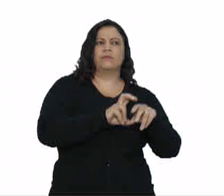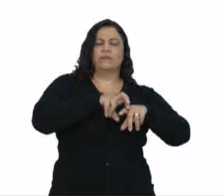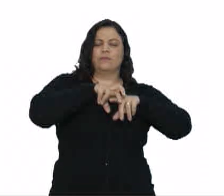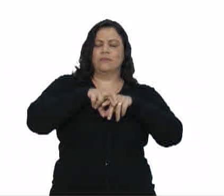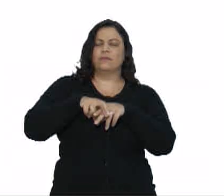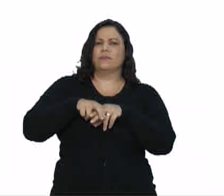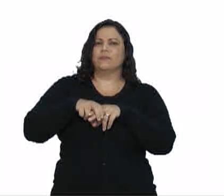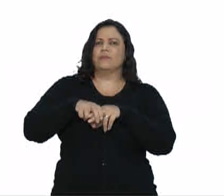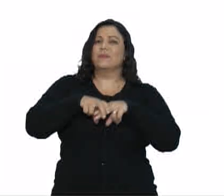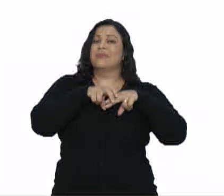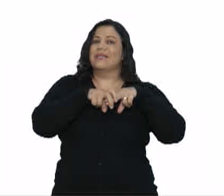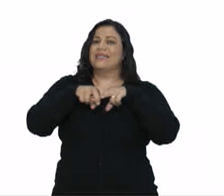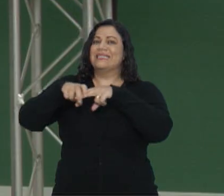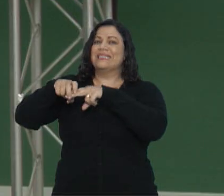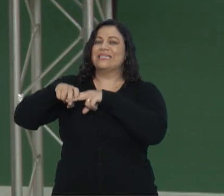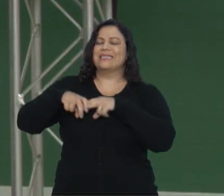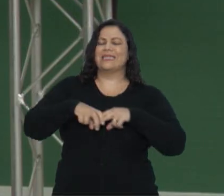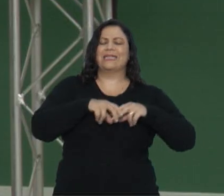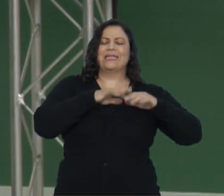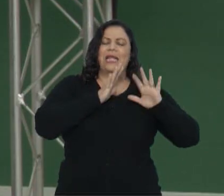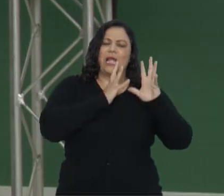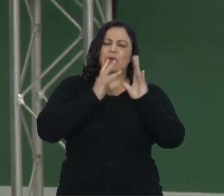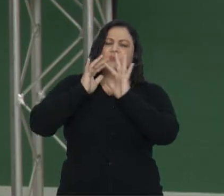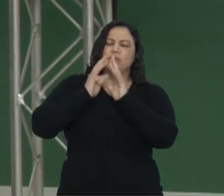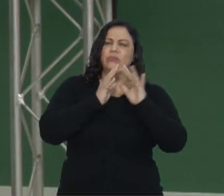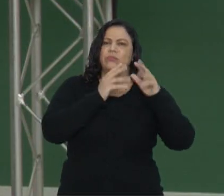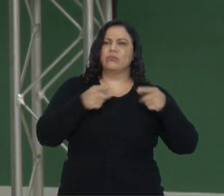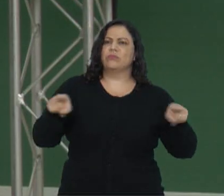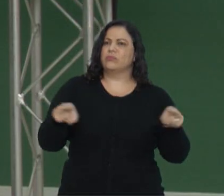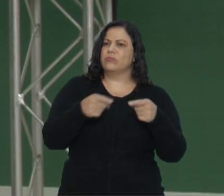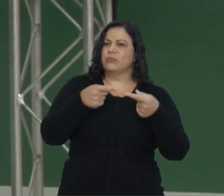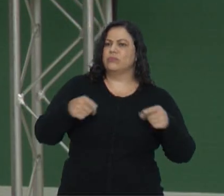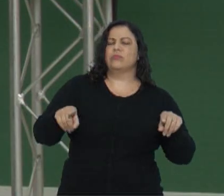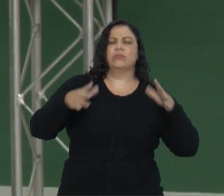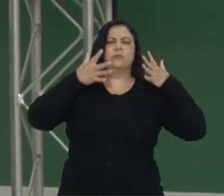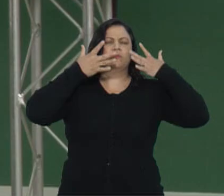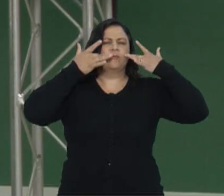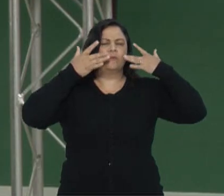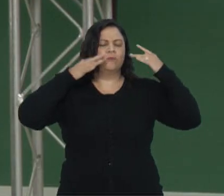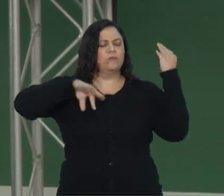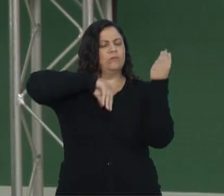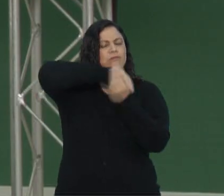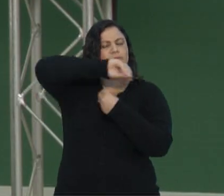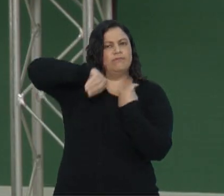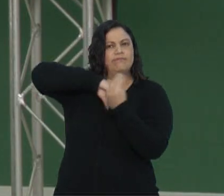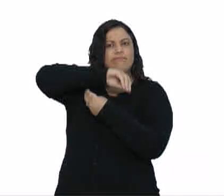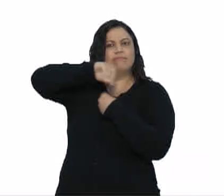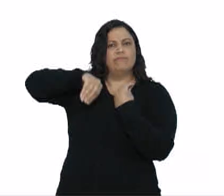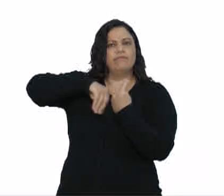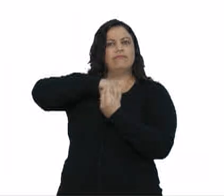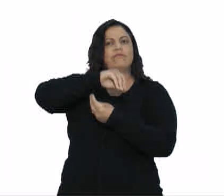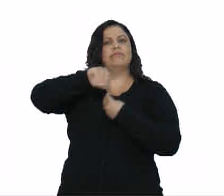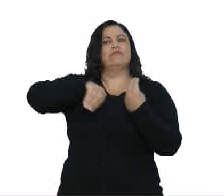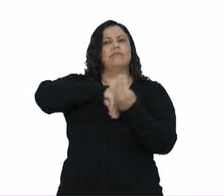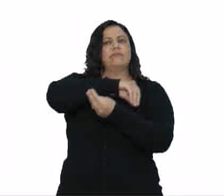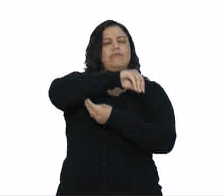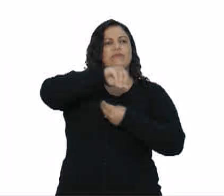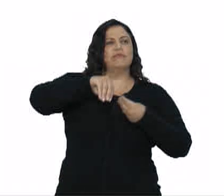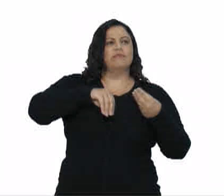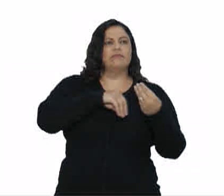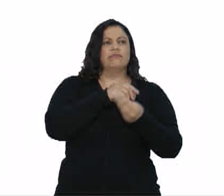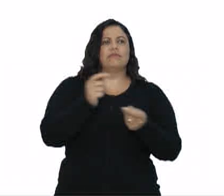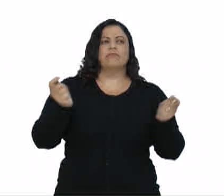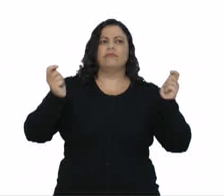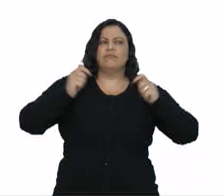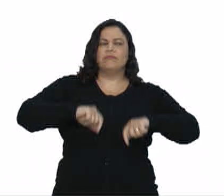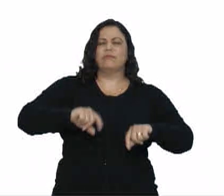sentadinhos, a característica e a dramaticidade do barroco, e olha a característica mestiça ali, você também vê colocado, né? E